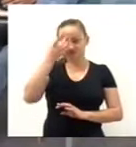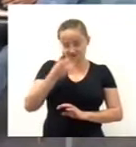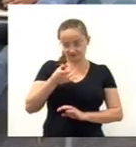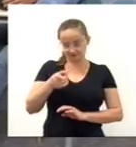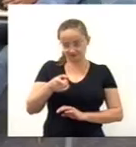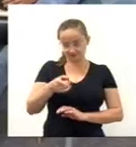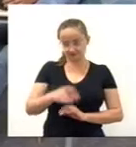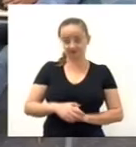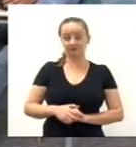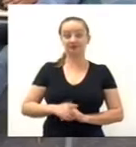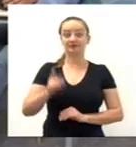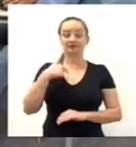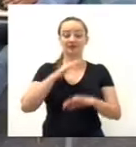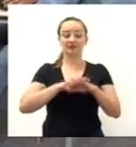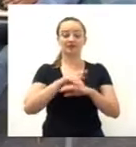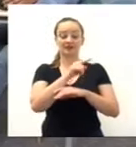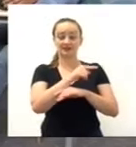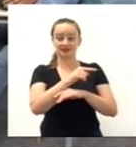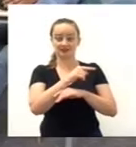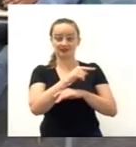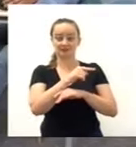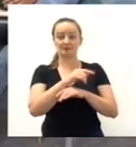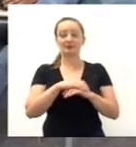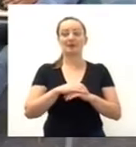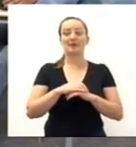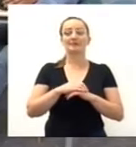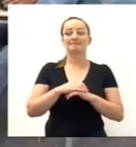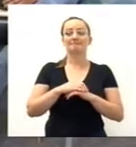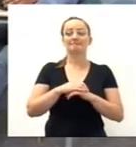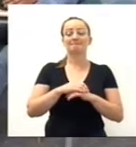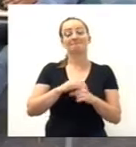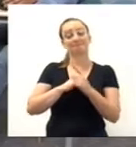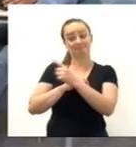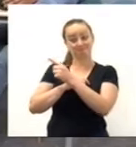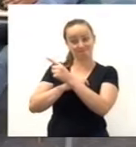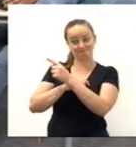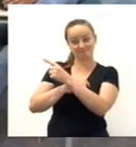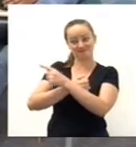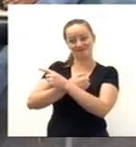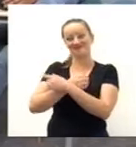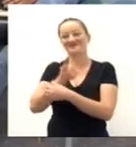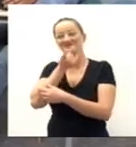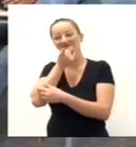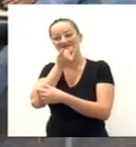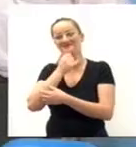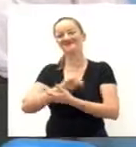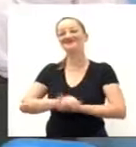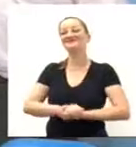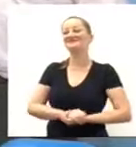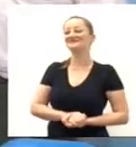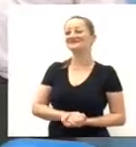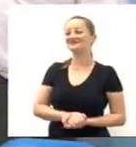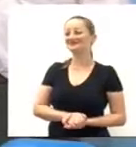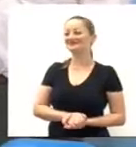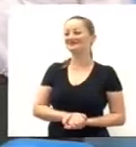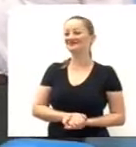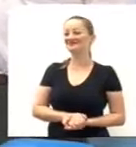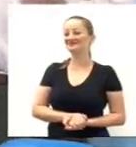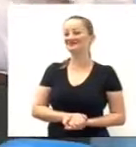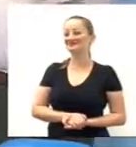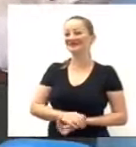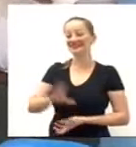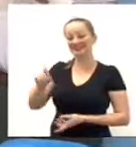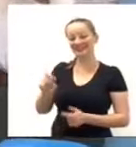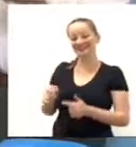Nós fizemos desse triângulo. Agora, eu vou fazer desse triângulo aqui. Então, ó, vou pegar esse triângulo